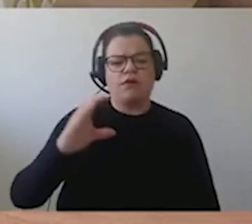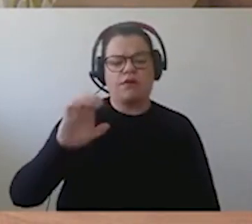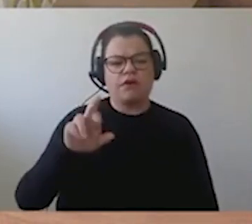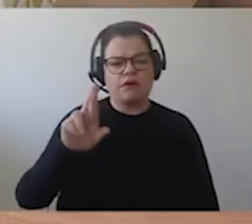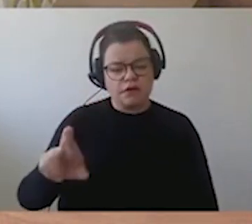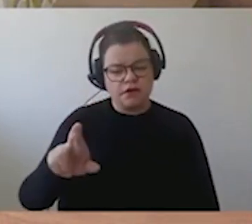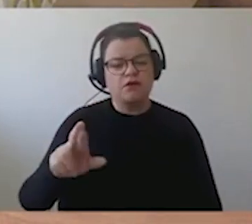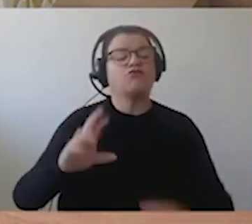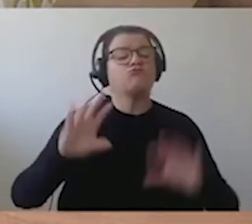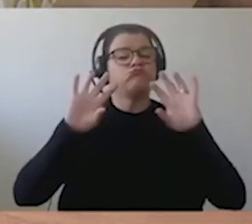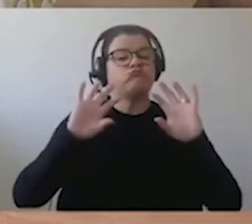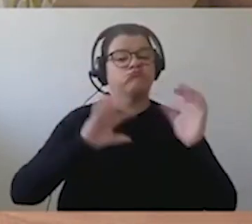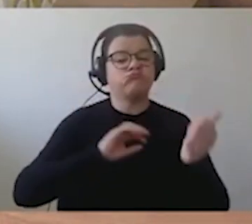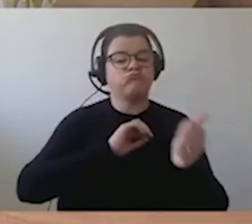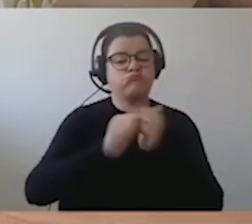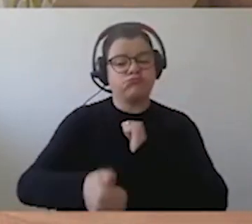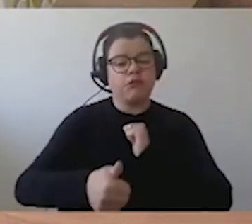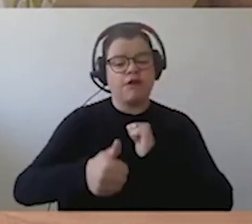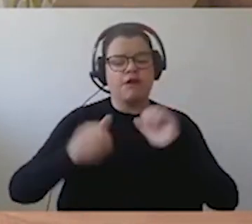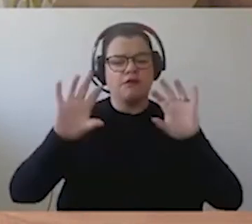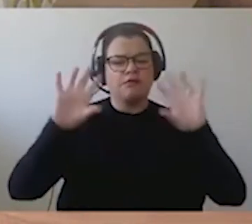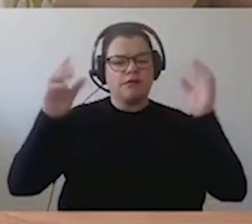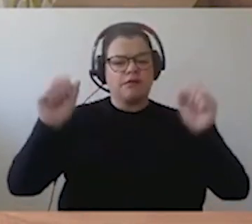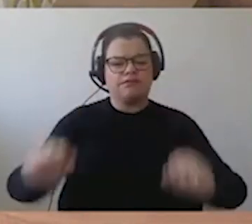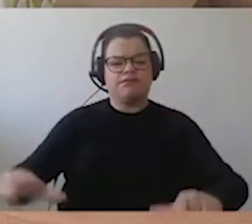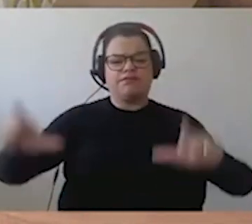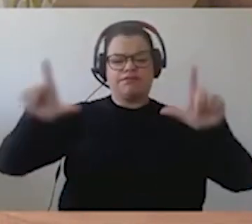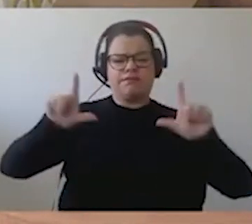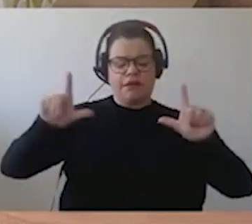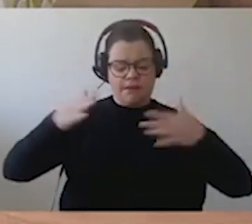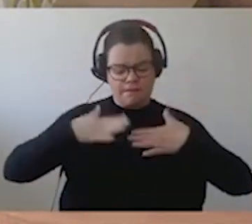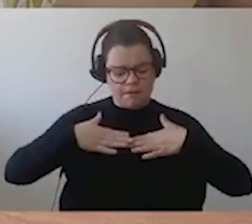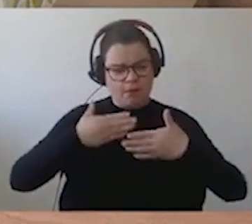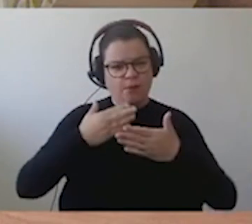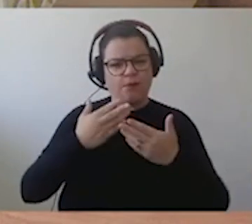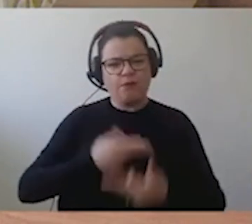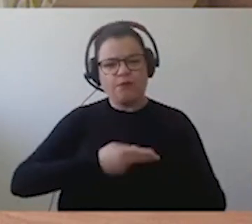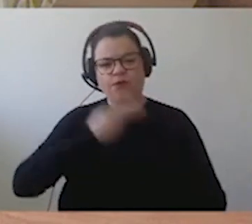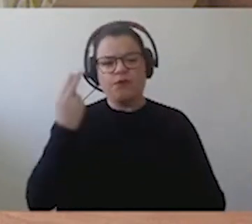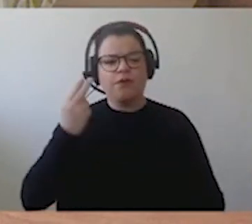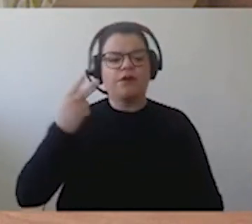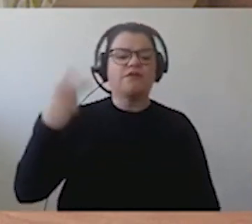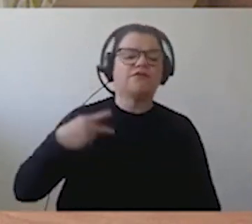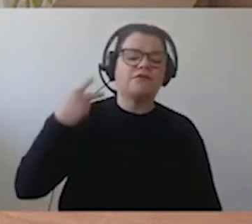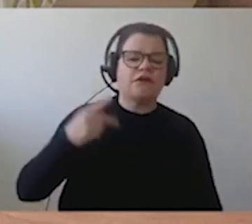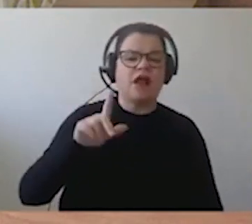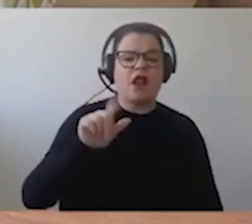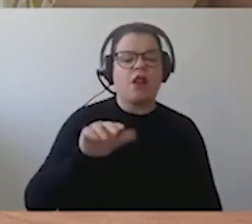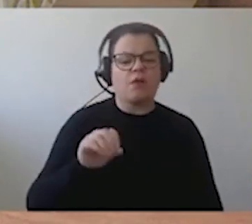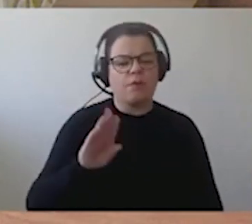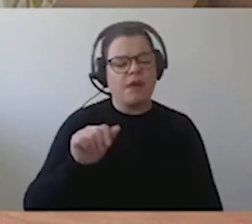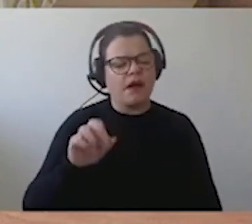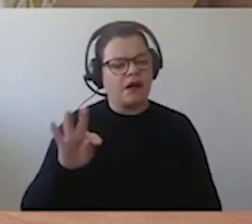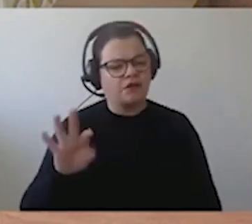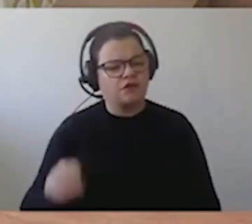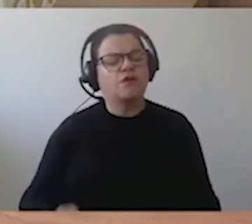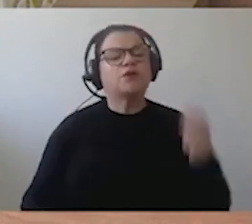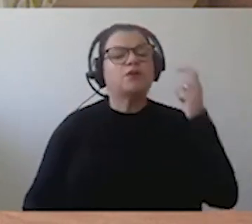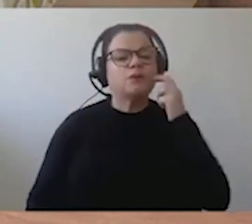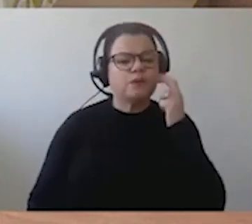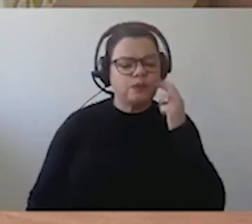um quadro com diploma em meu nome estavam lá os vereadores Mauro bombados representantes também